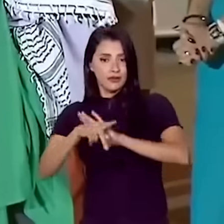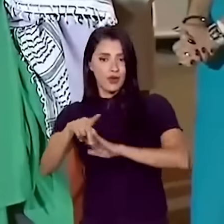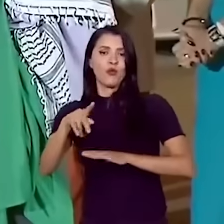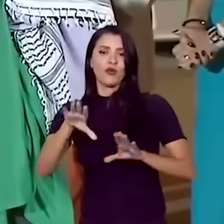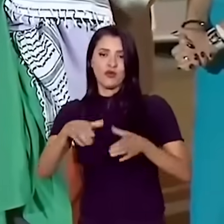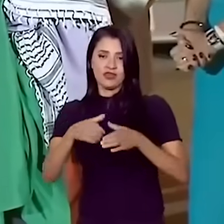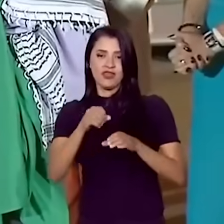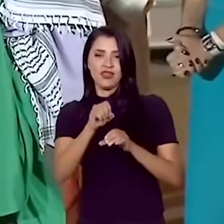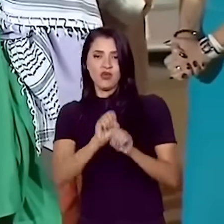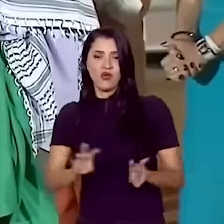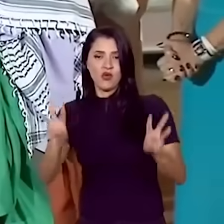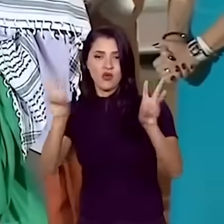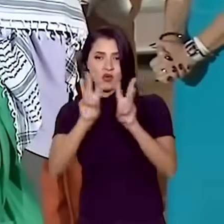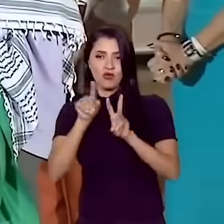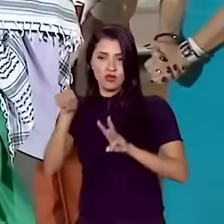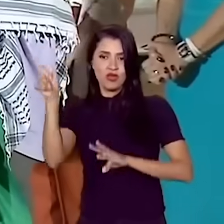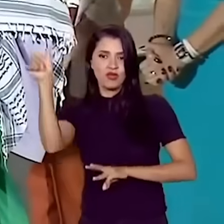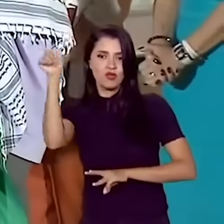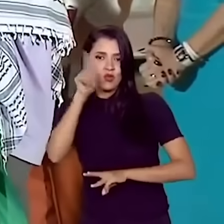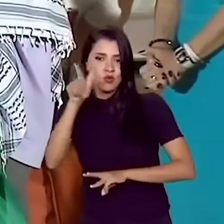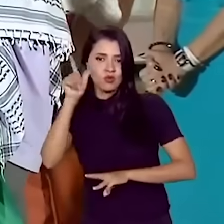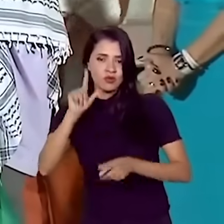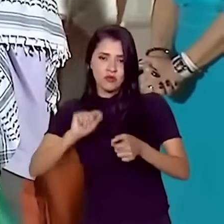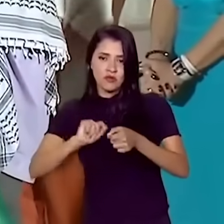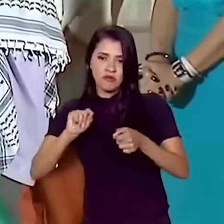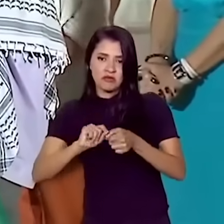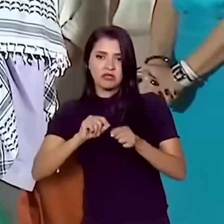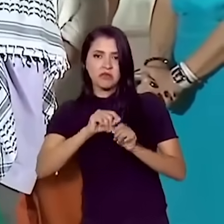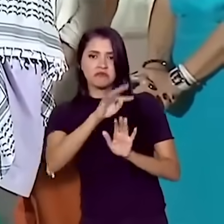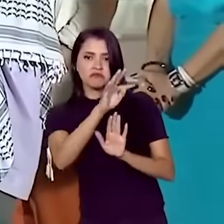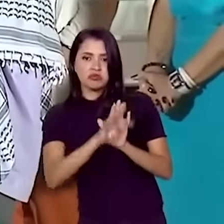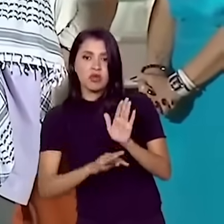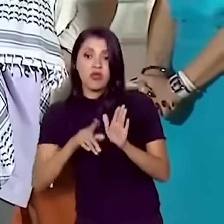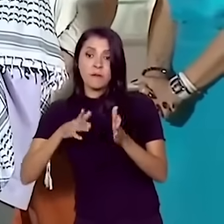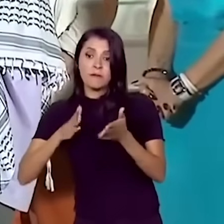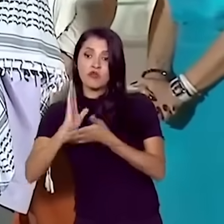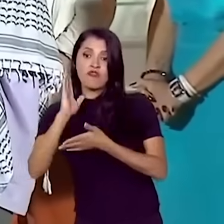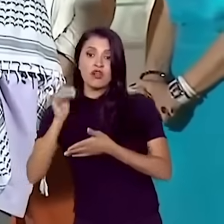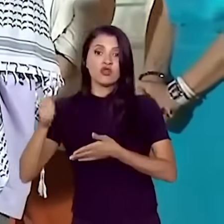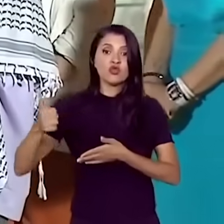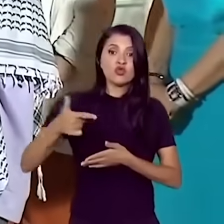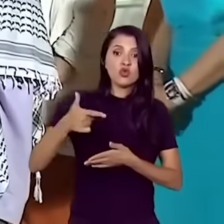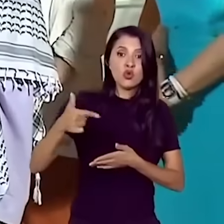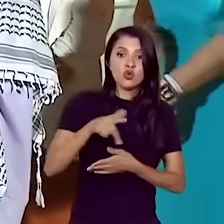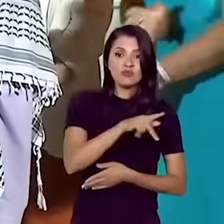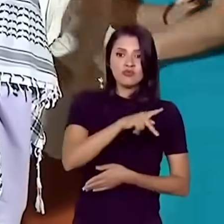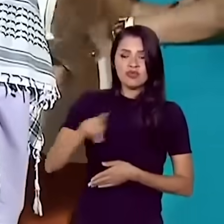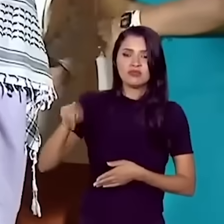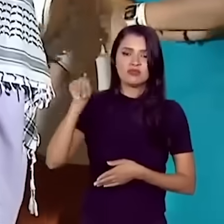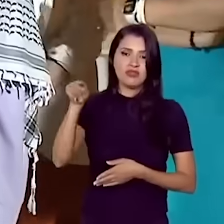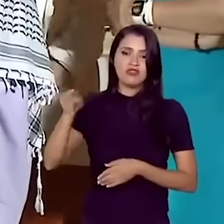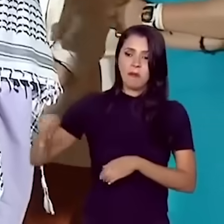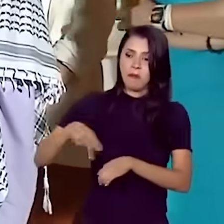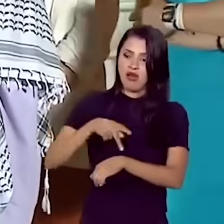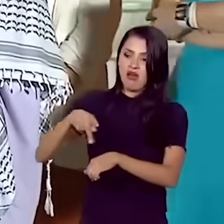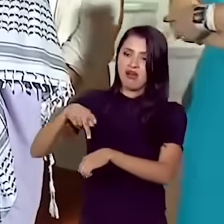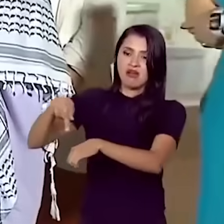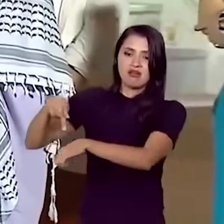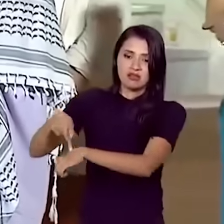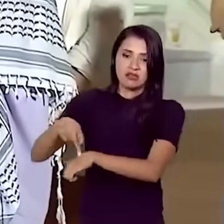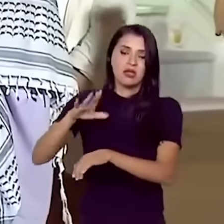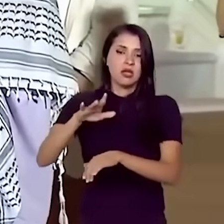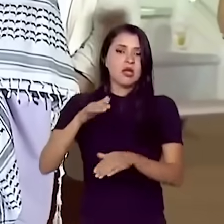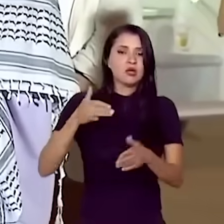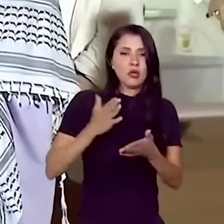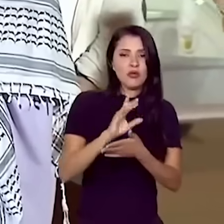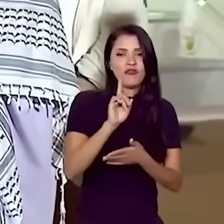Foi um cara que conseguiu fazer uma nota que foi aprovada por 12 presidentes de países, só não